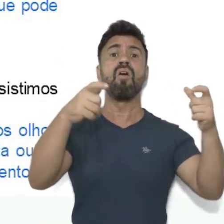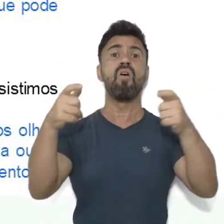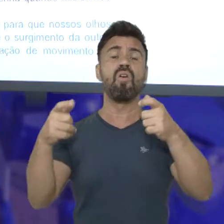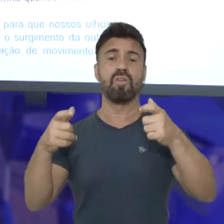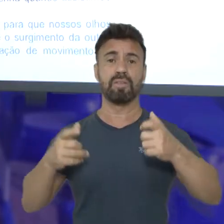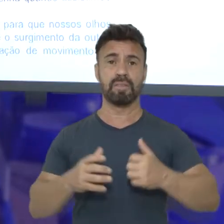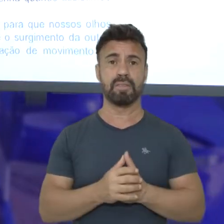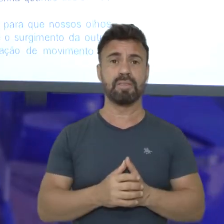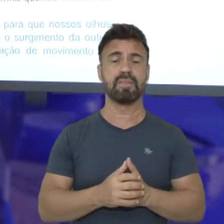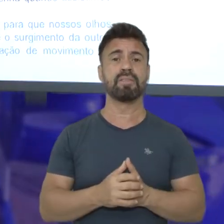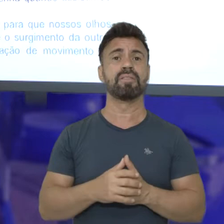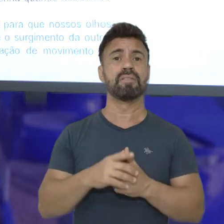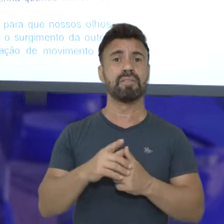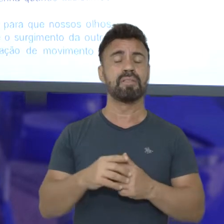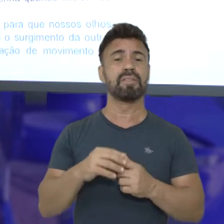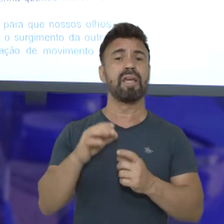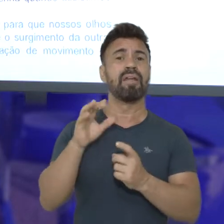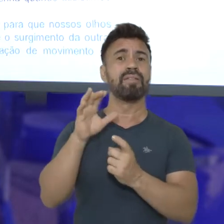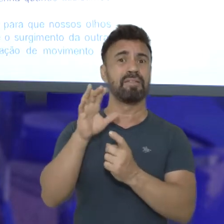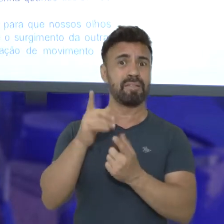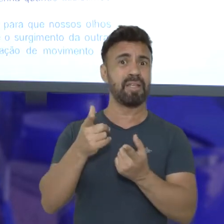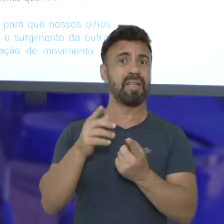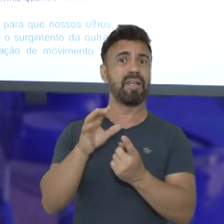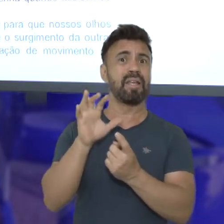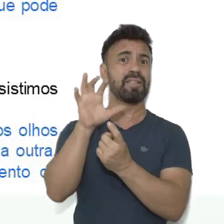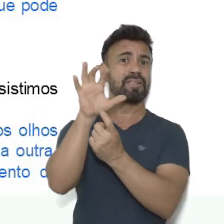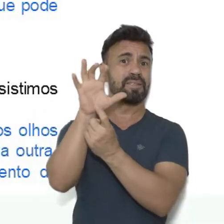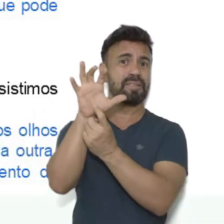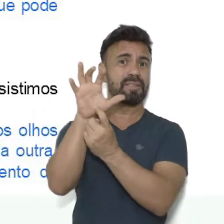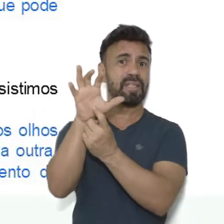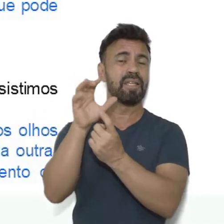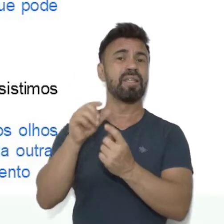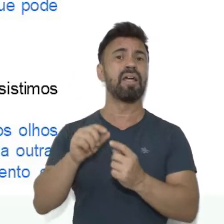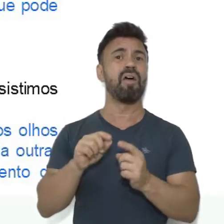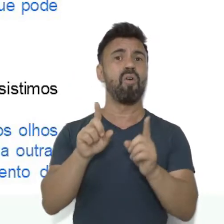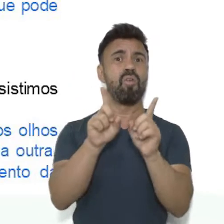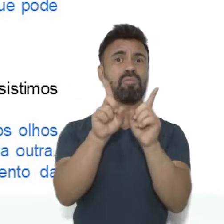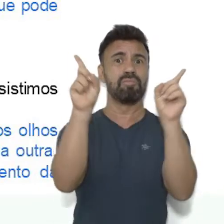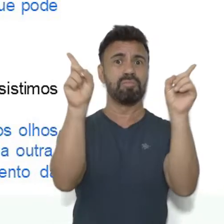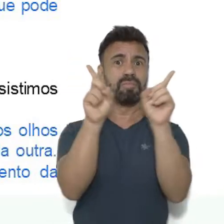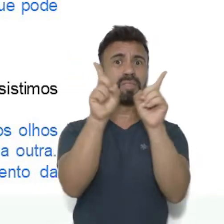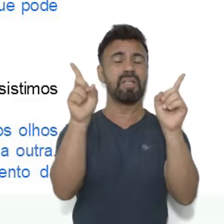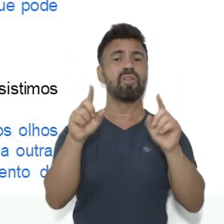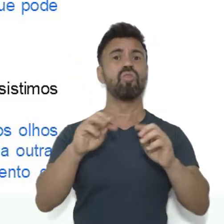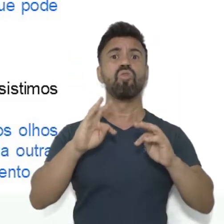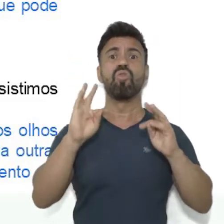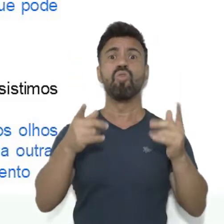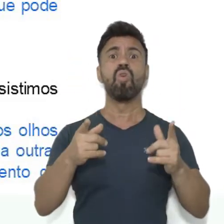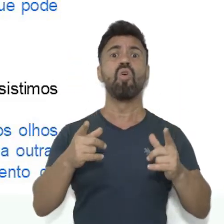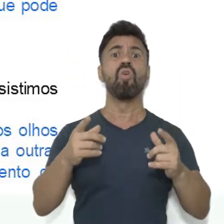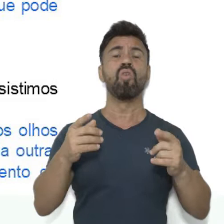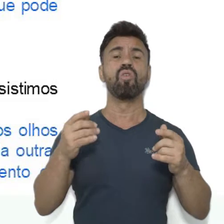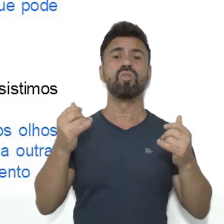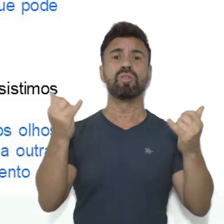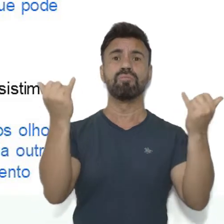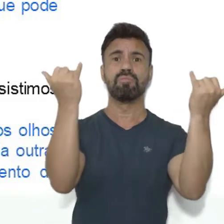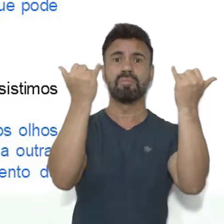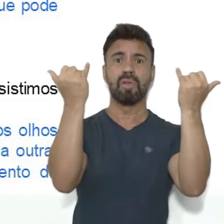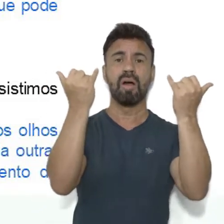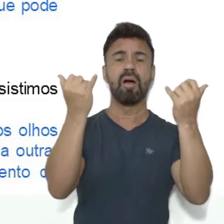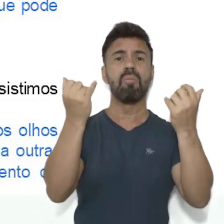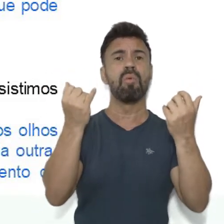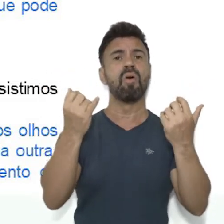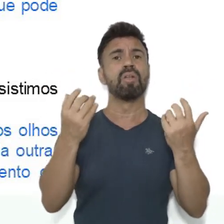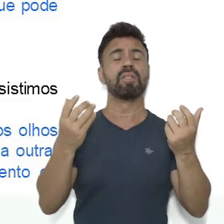novamente falando das famosas antenas. Toda mensagem, todo sinal, ele pode ser recebido